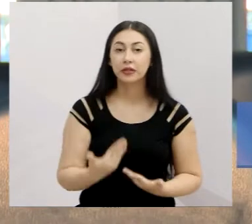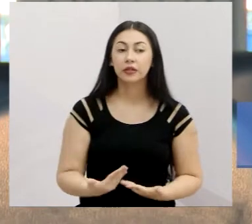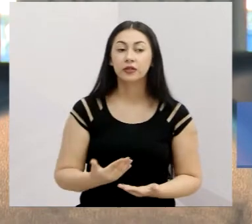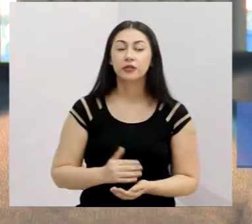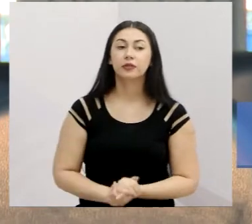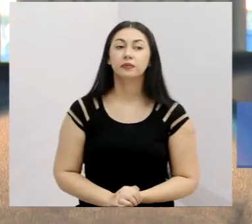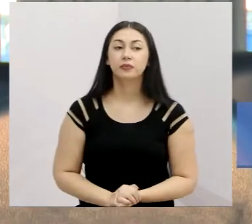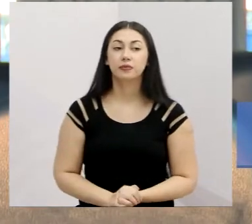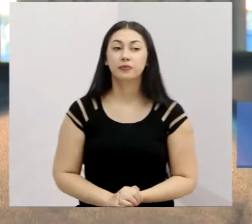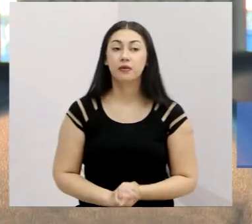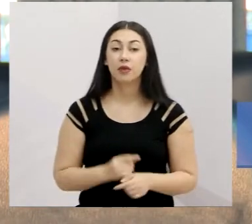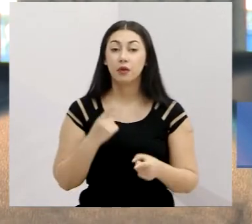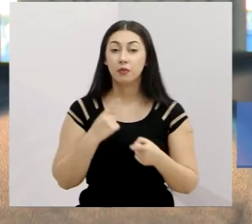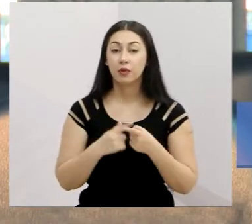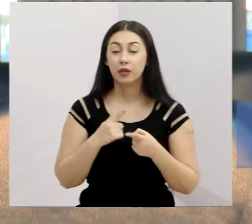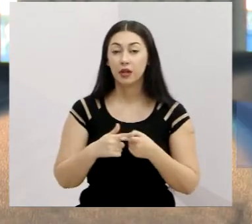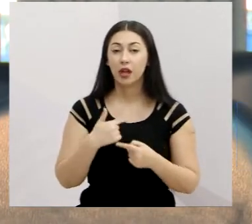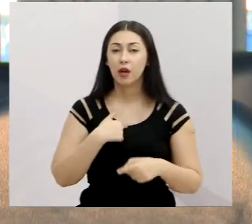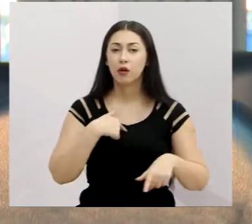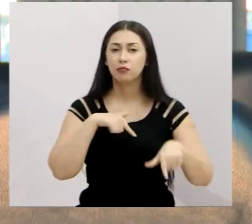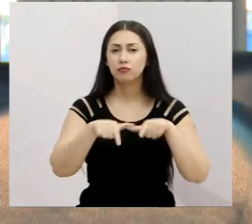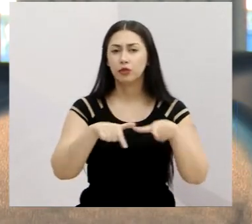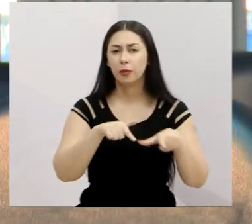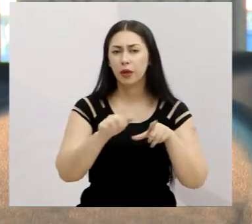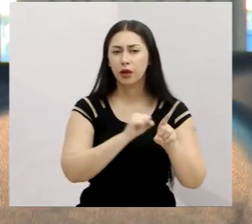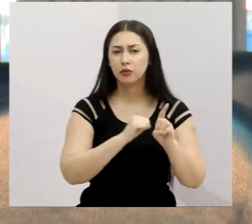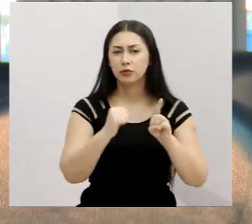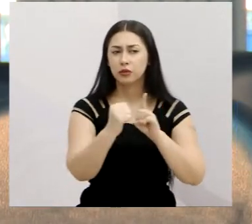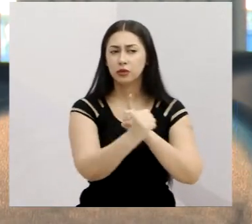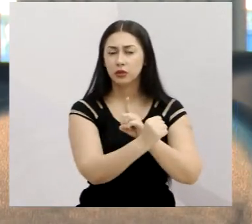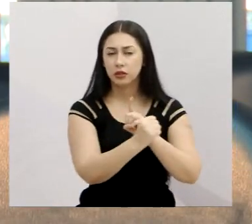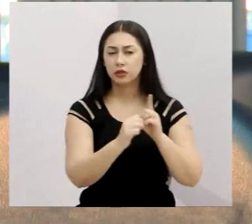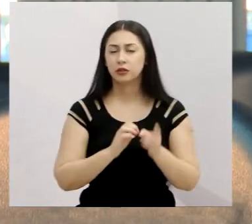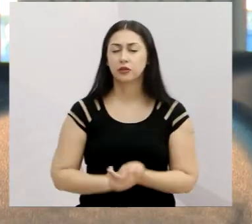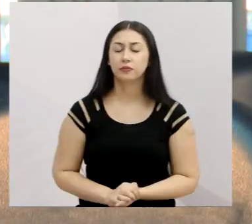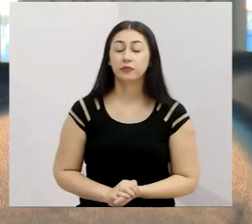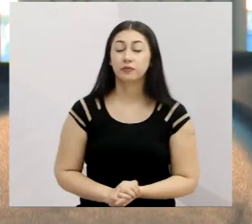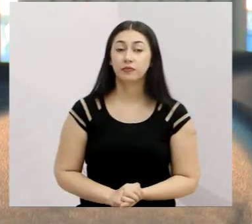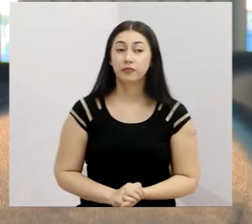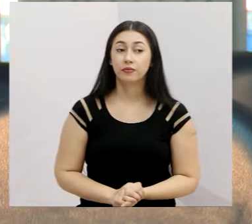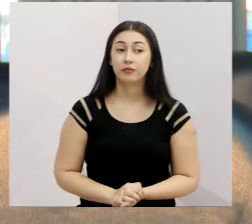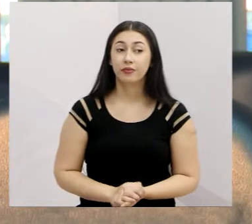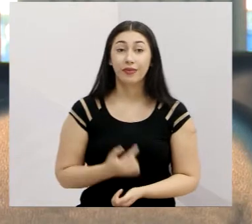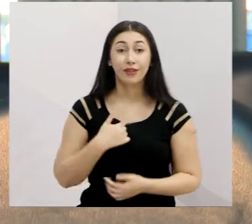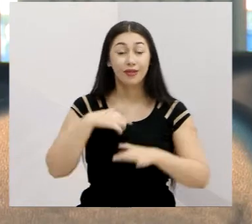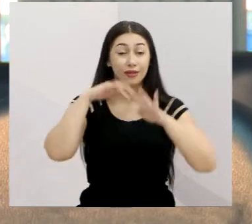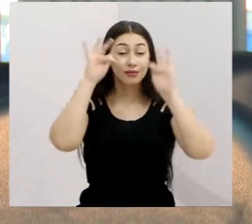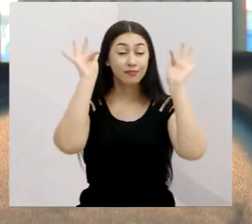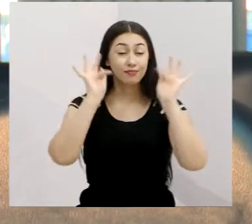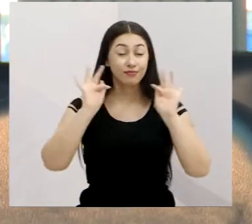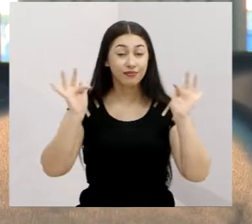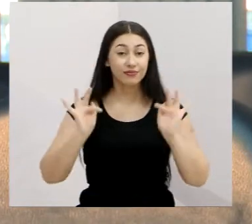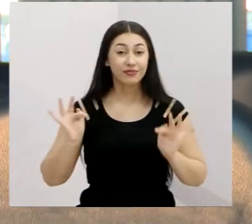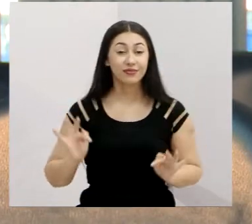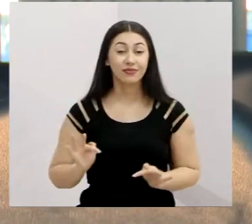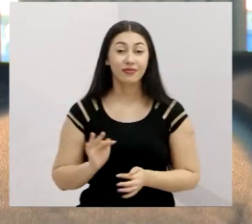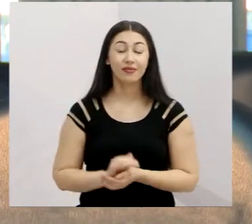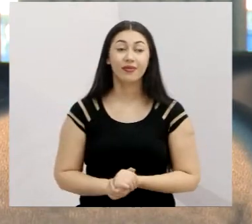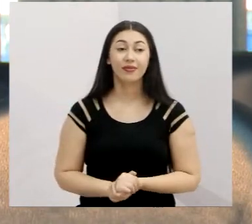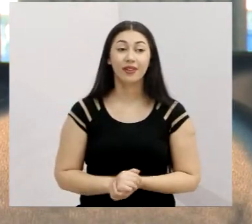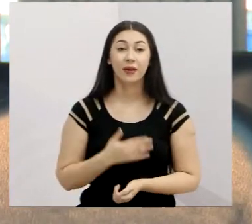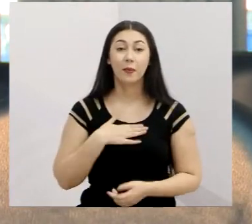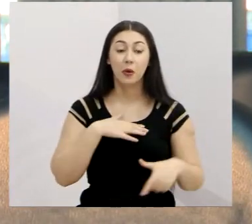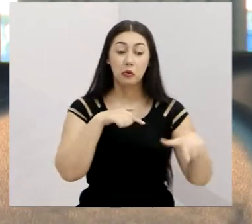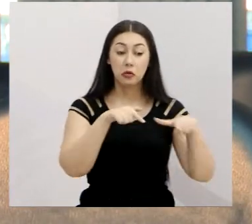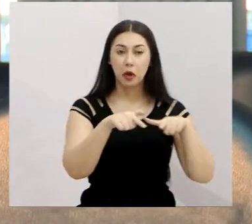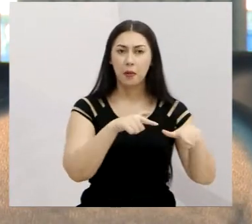é devido aos trabalhos sociais que eu desempenho e eu tive uma grande felicidade e depois juntar